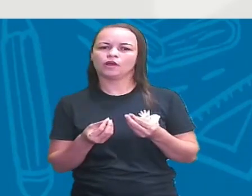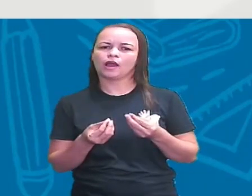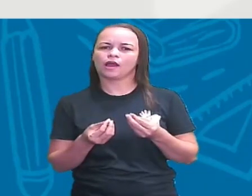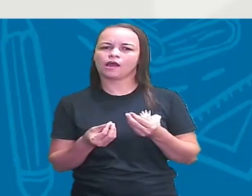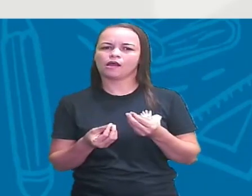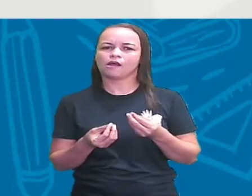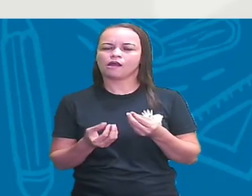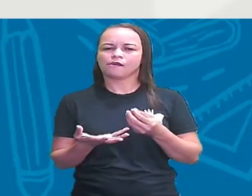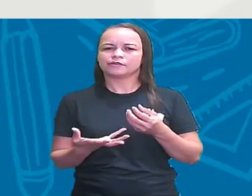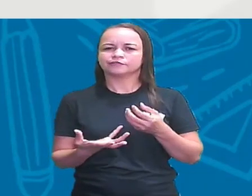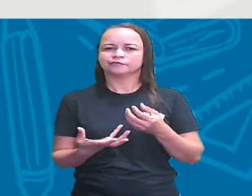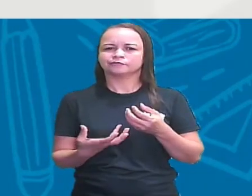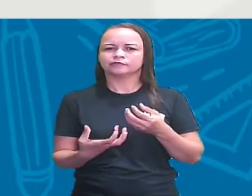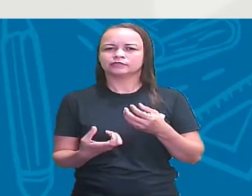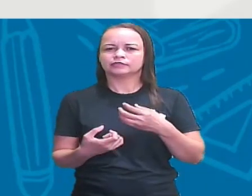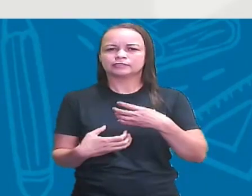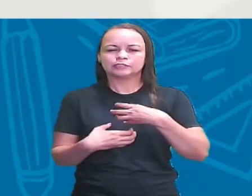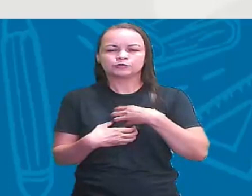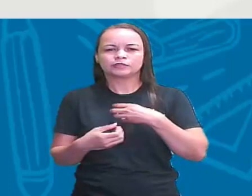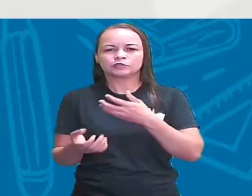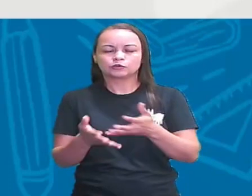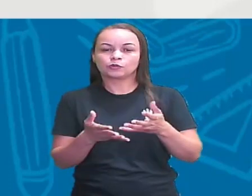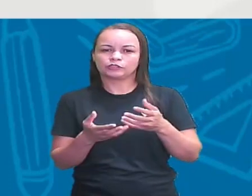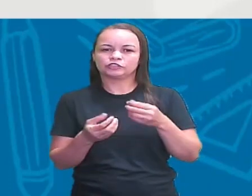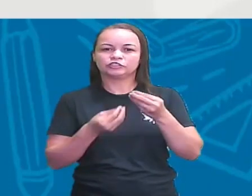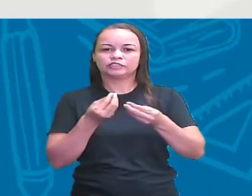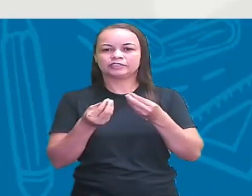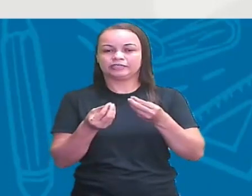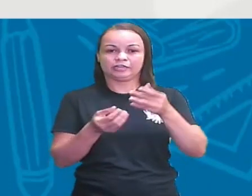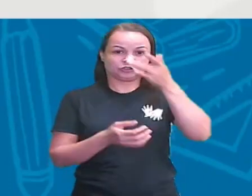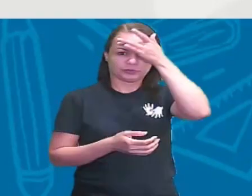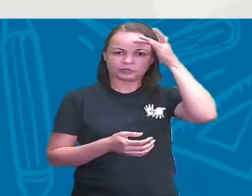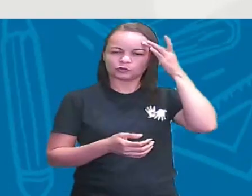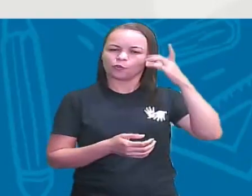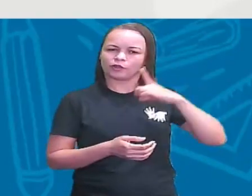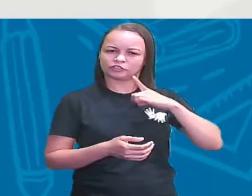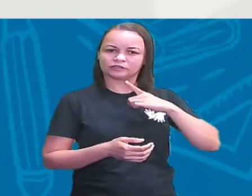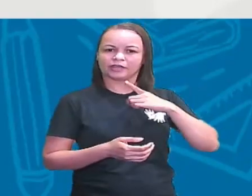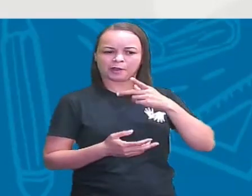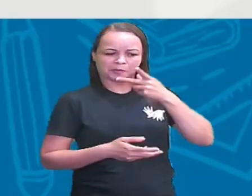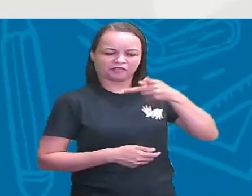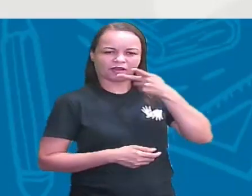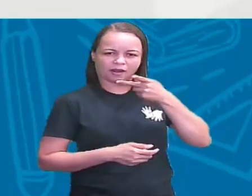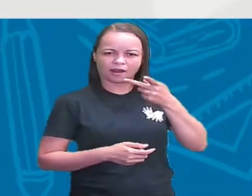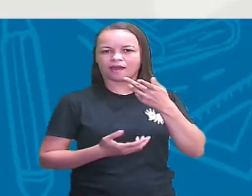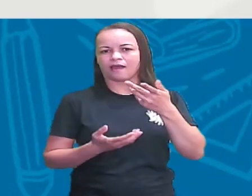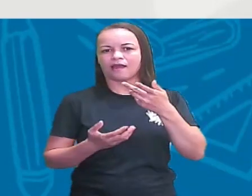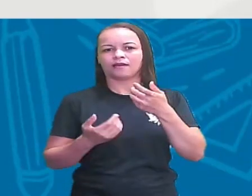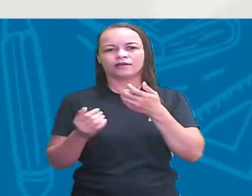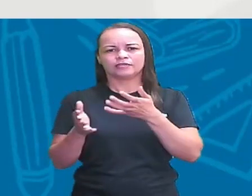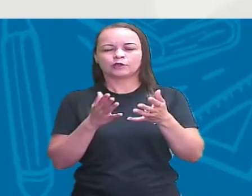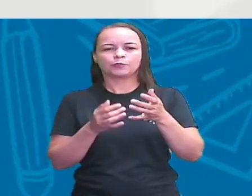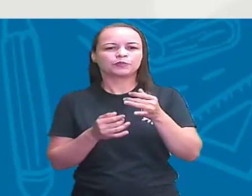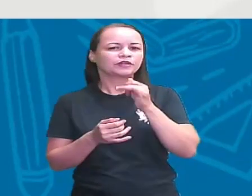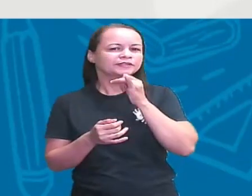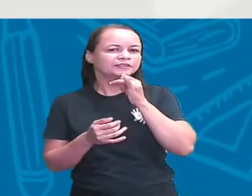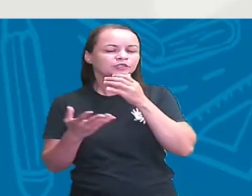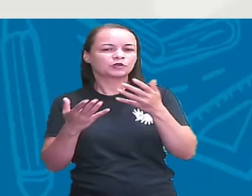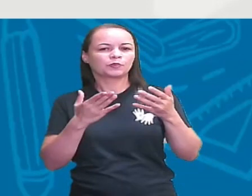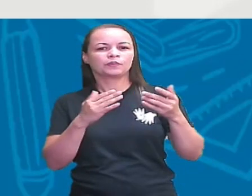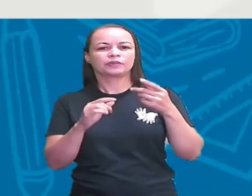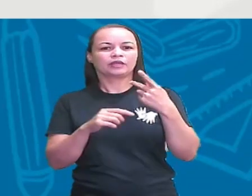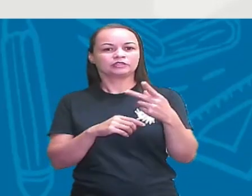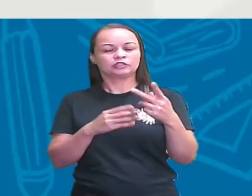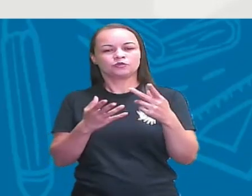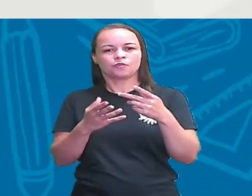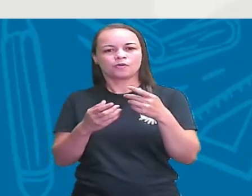situações. Ou seja, é o único telhado que o falante tem para se comunicar, para se falar, para se proteger da chuva. No caso aí, para se proteger